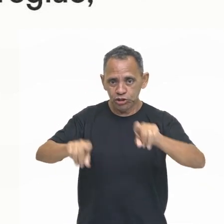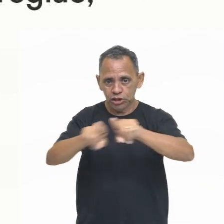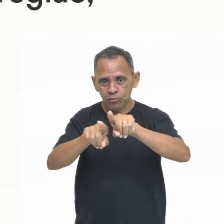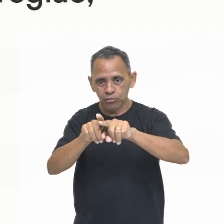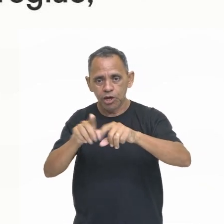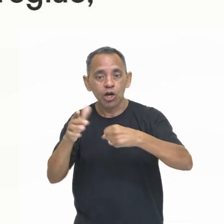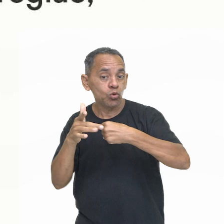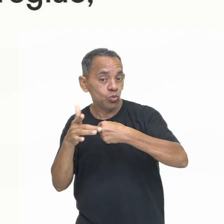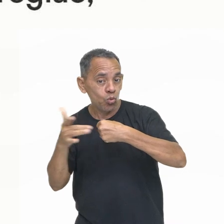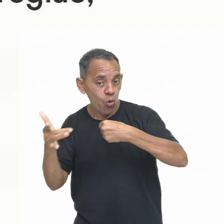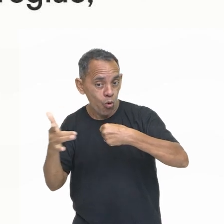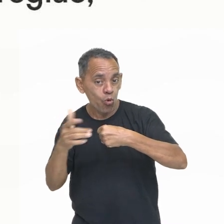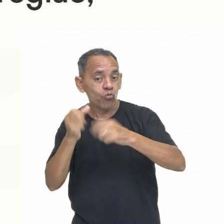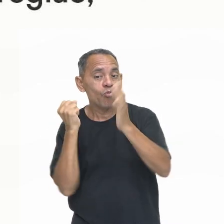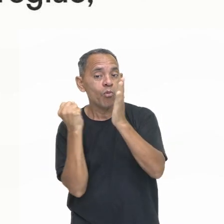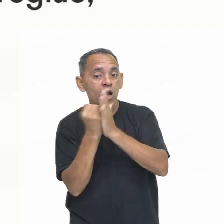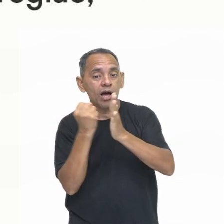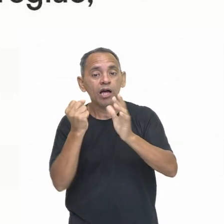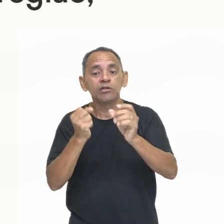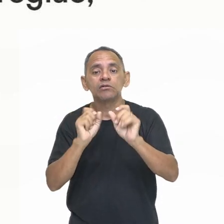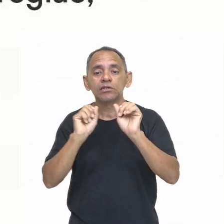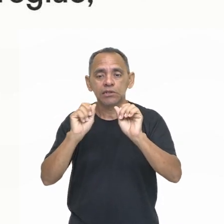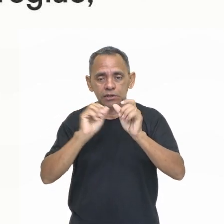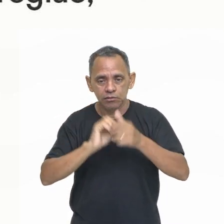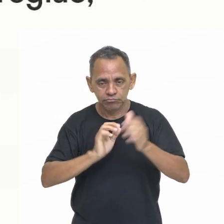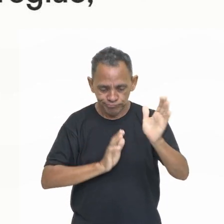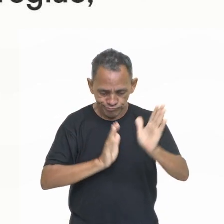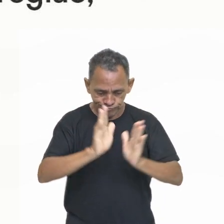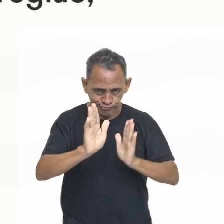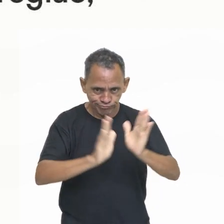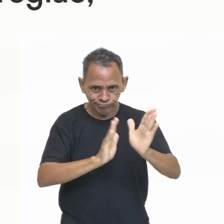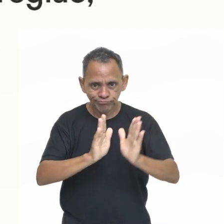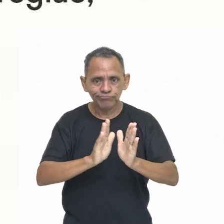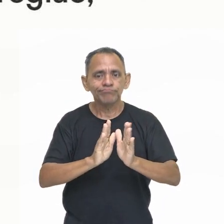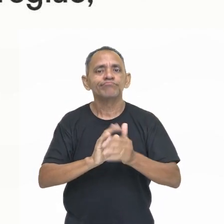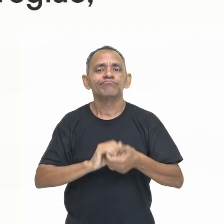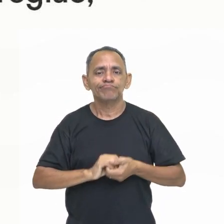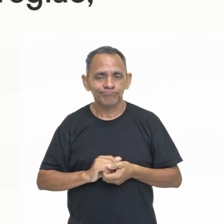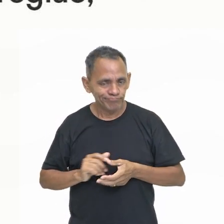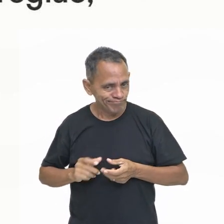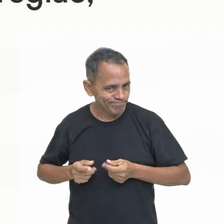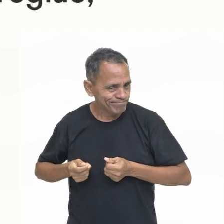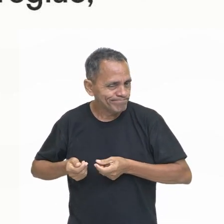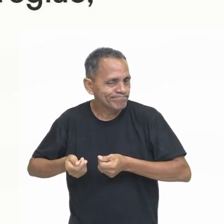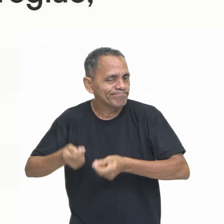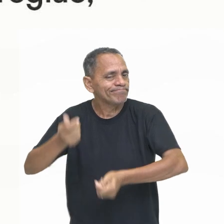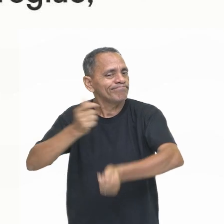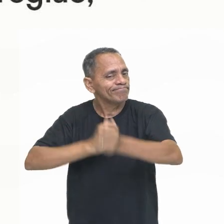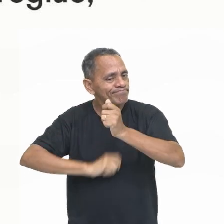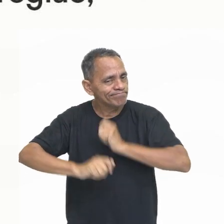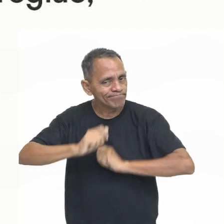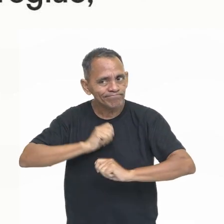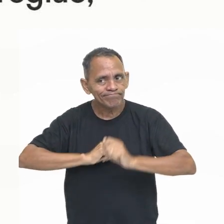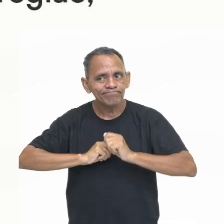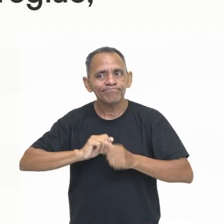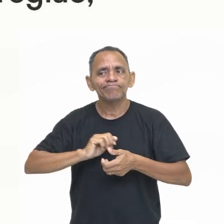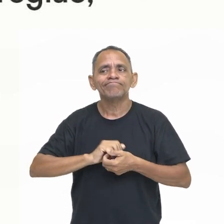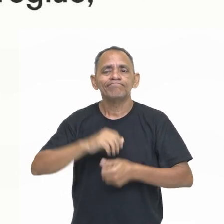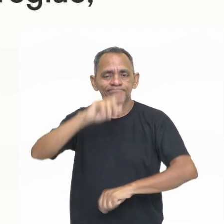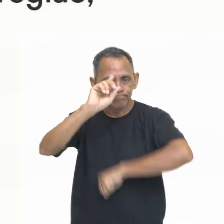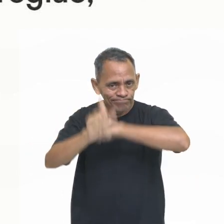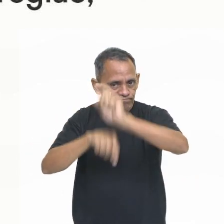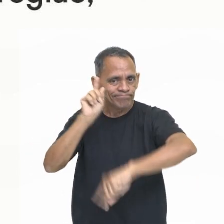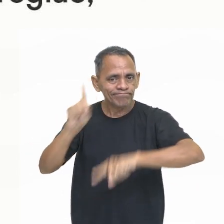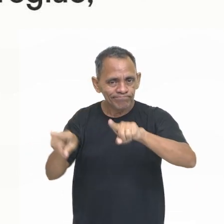que foi marcado por um período de quê? De prosperidade econômica, né? E